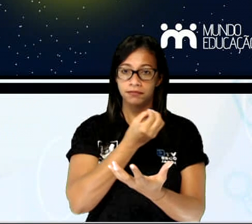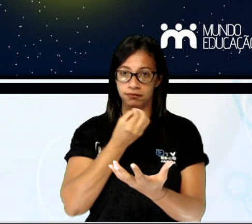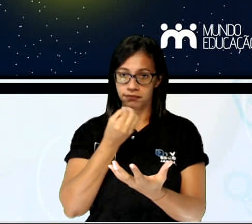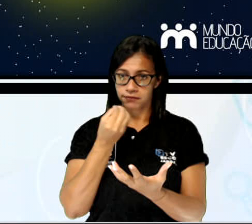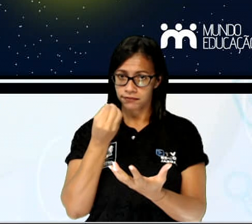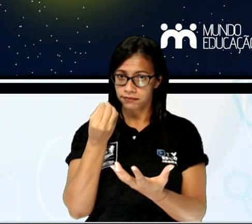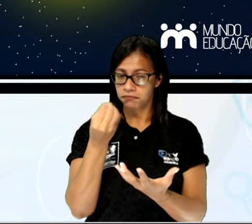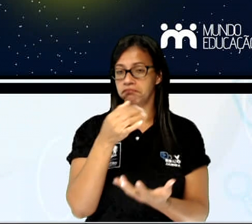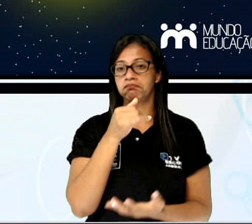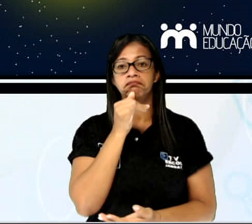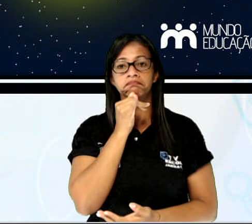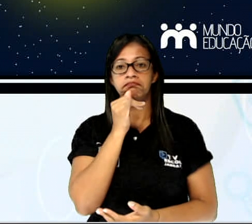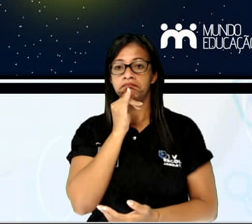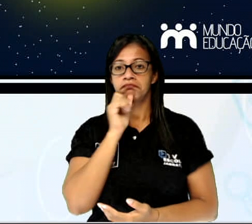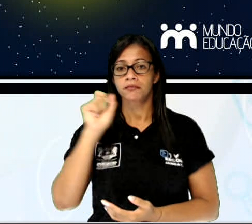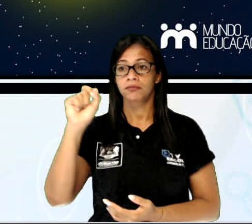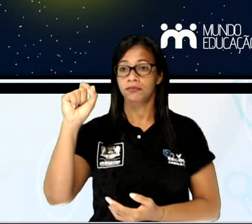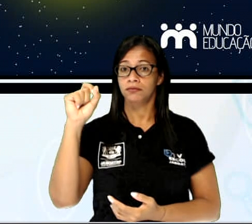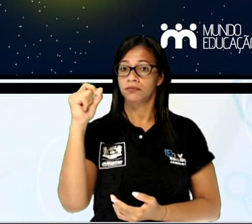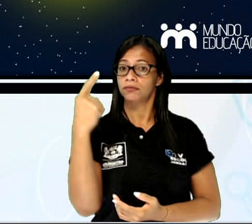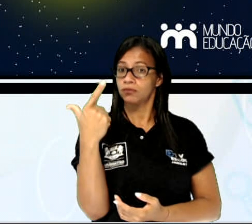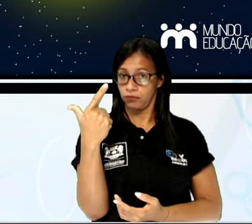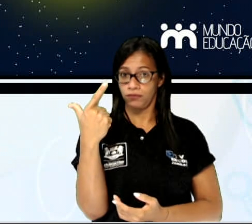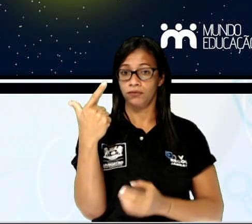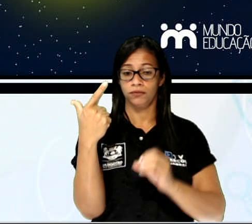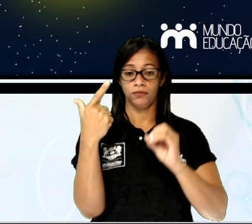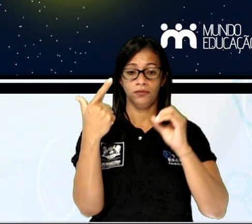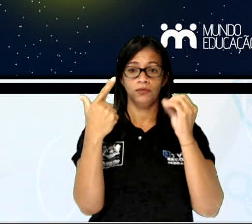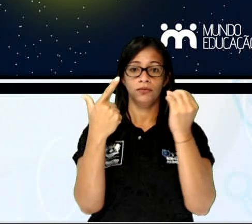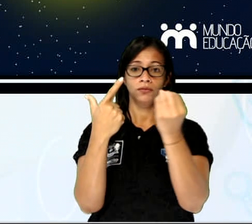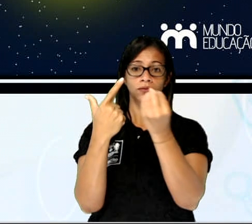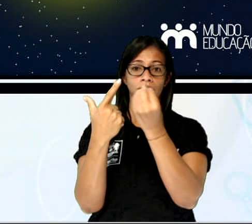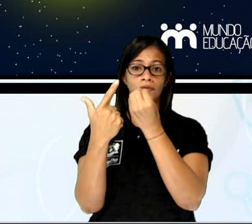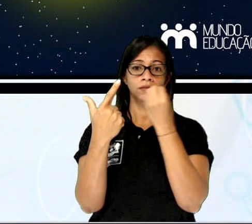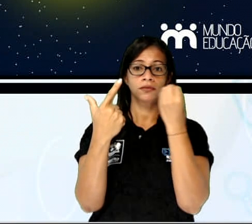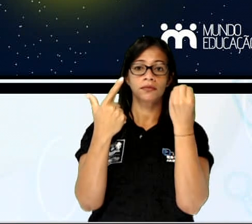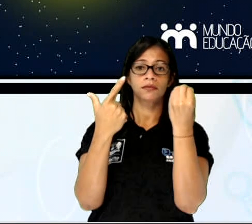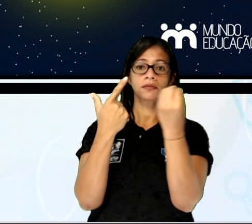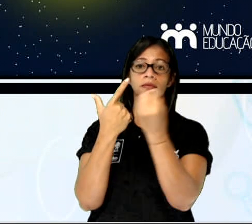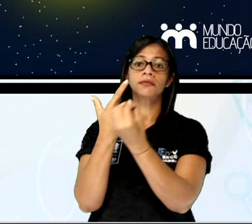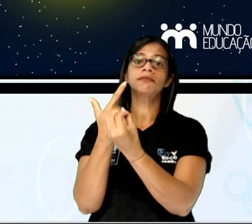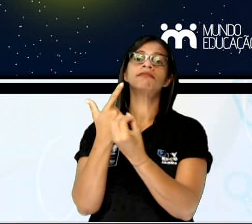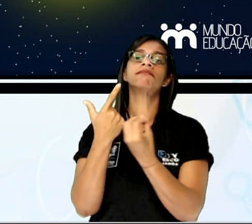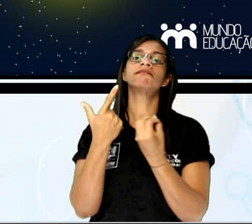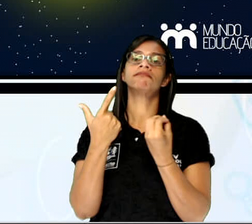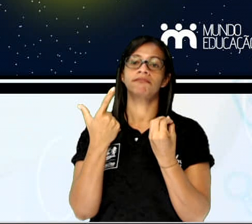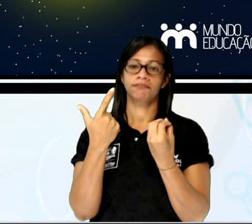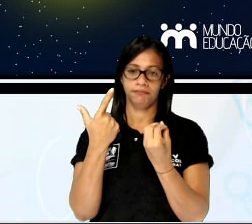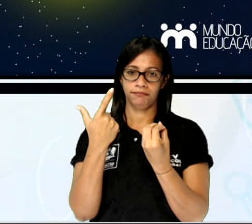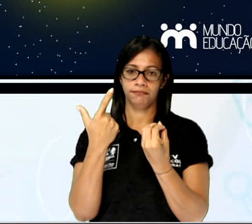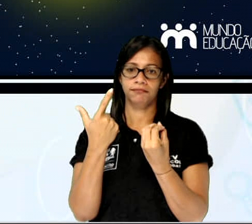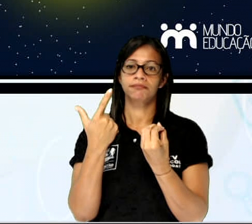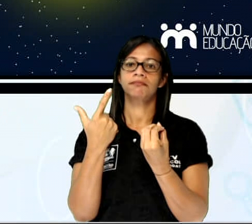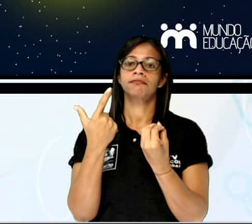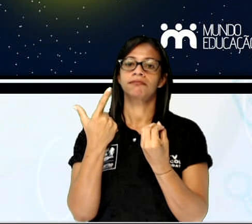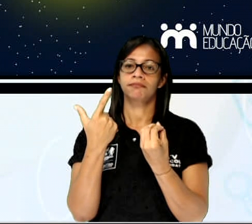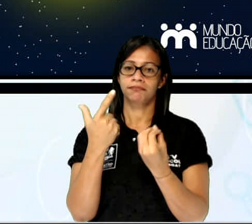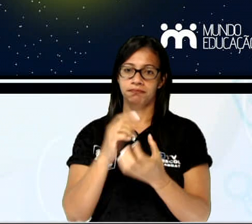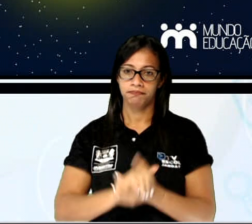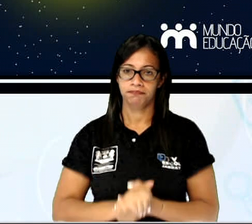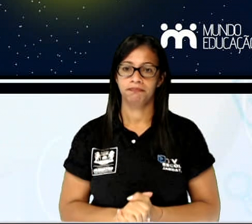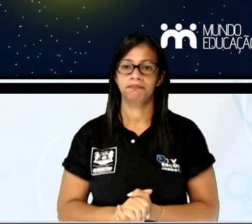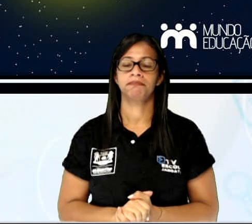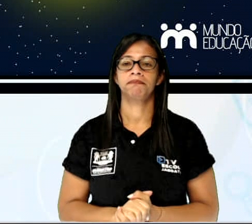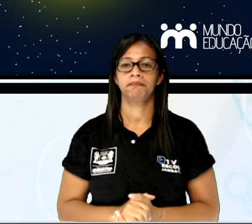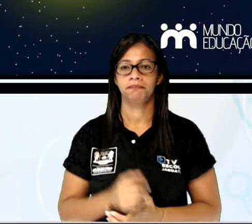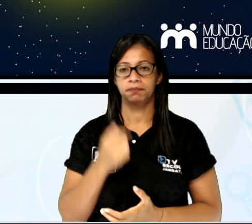de si mesmo. Até nessa imagem parece que ele está girando ao redor do Sol, mas na verdade ele está girando em volta de